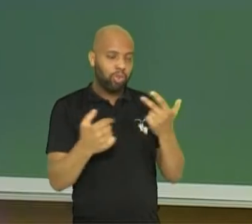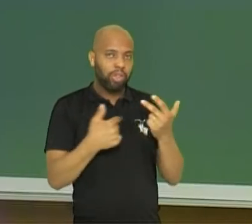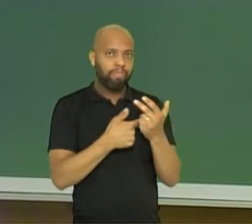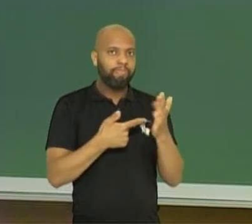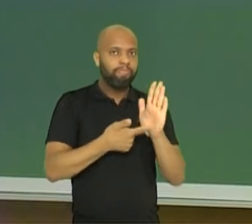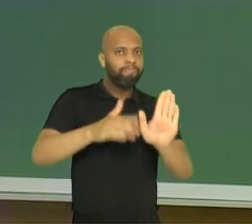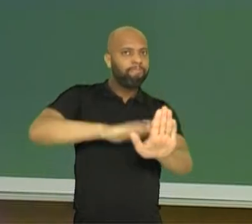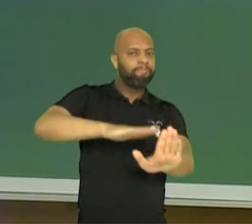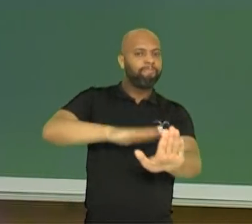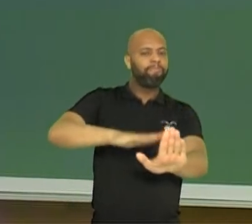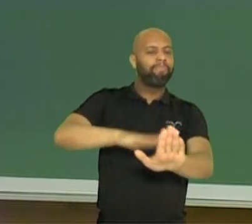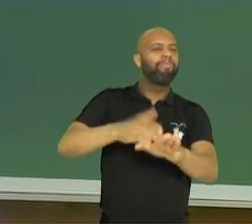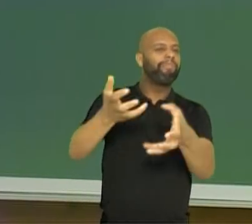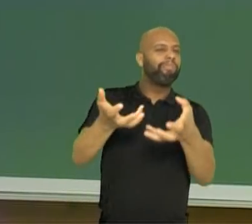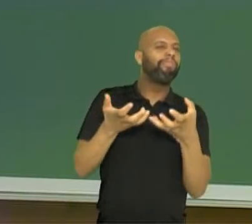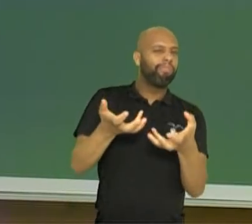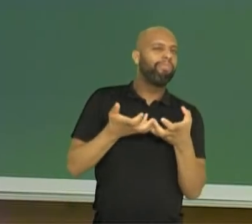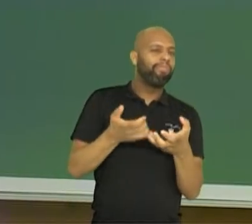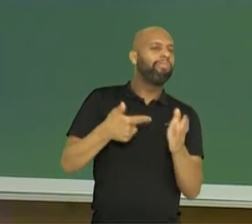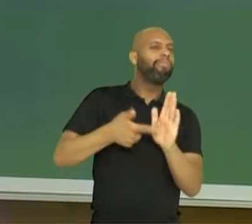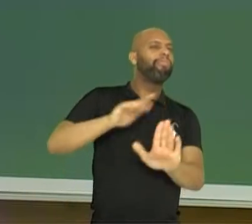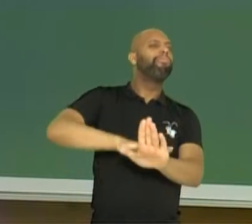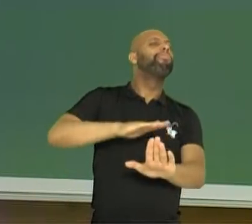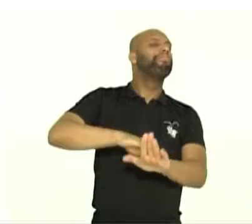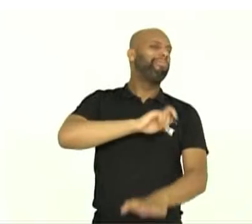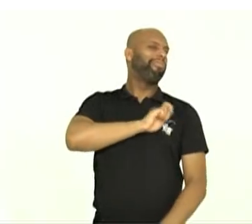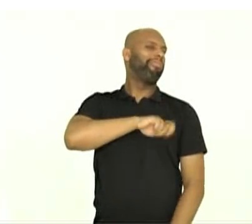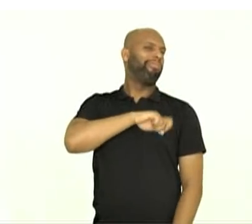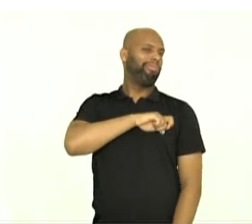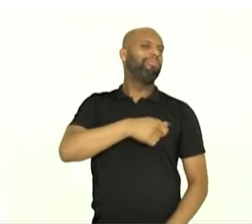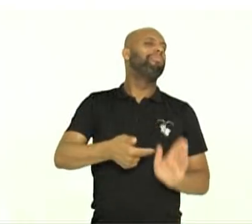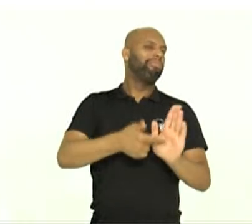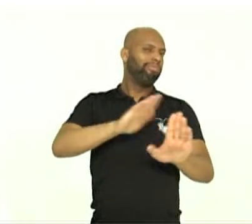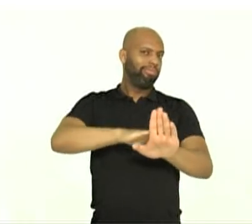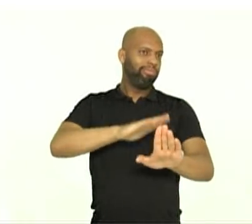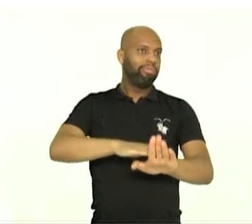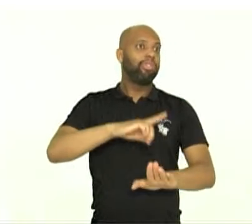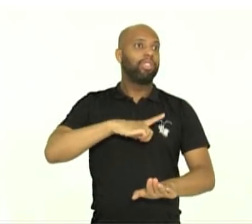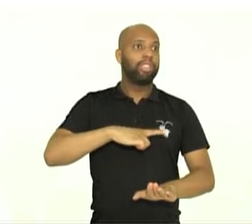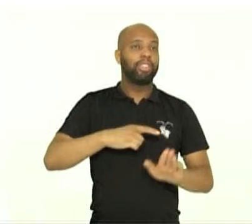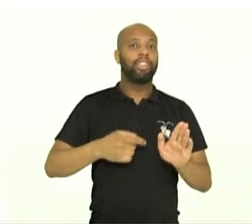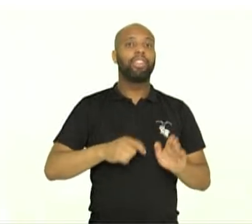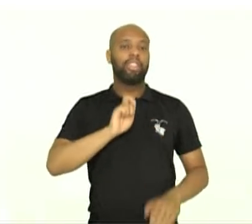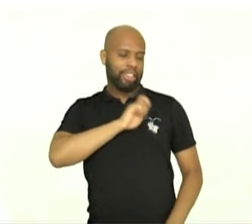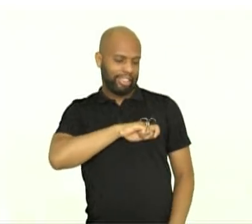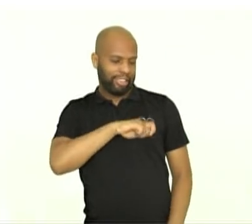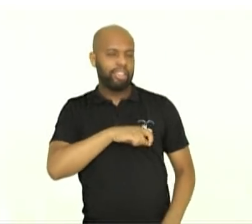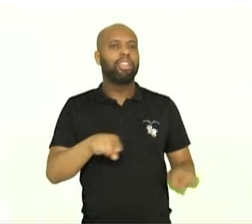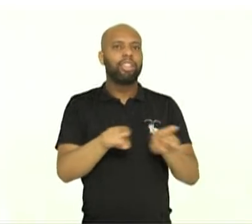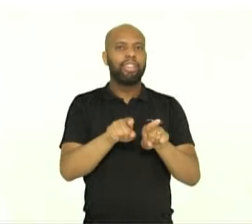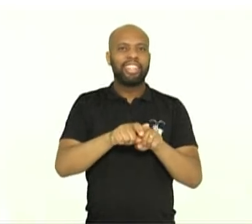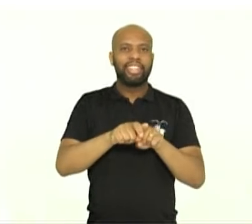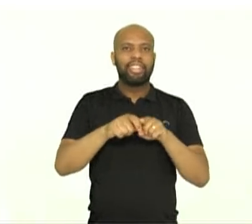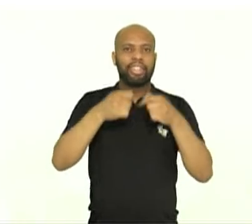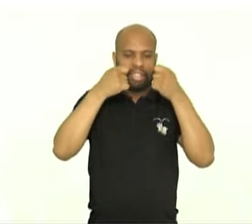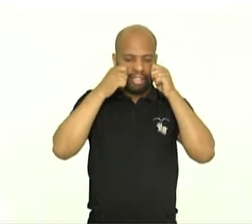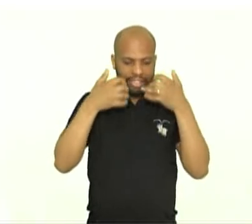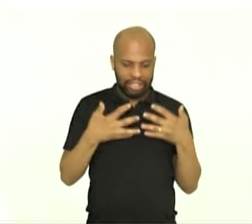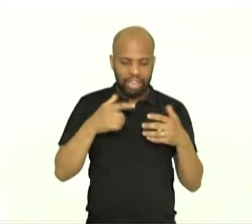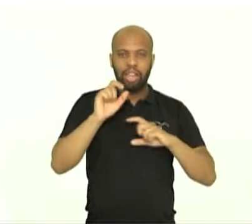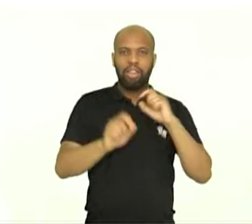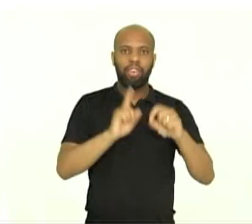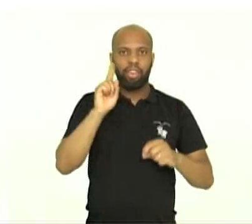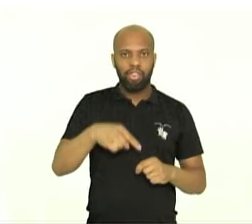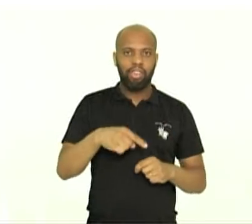pretende expressar outra. Vocês sabem bem do que eu estou falando. A ironia dramática, né, que é a sátira presente nas